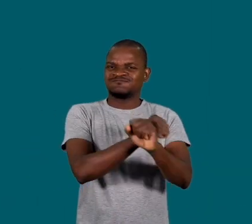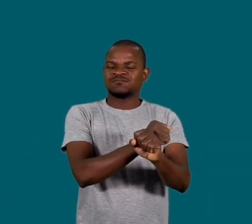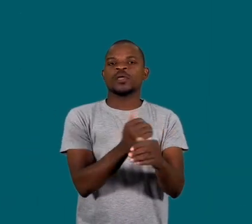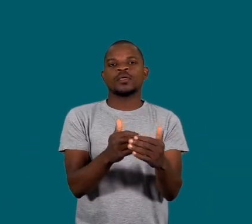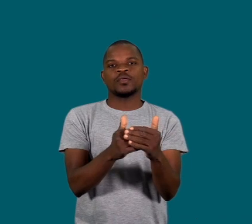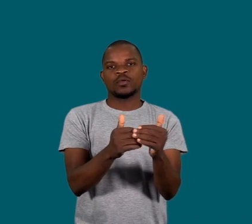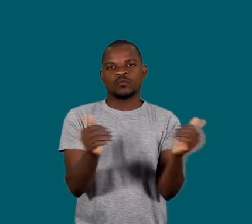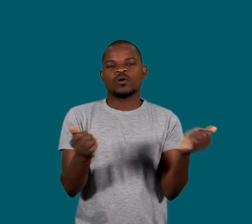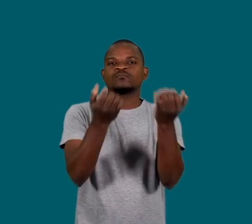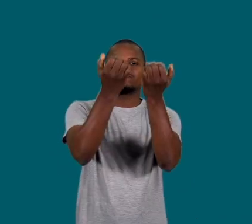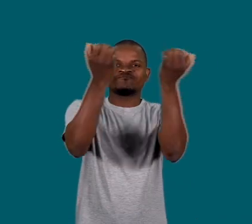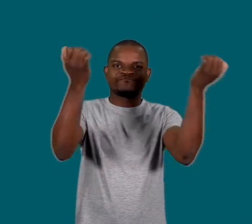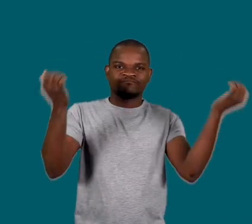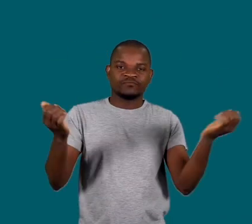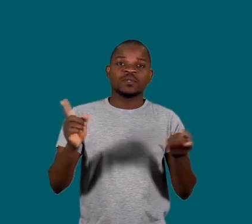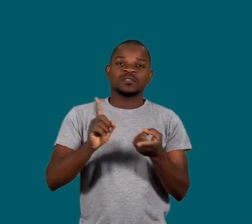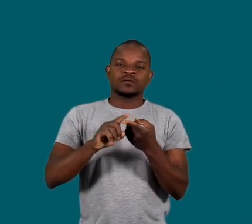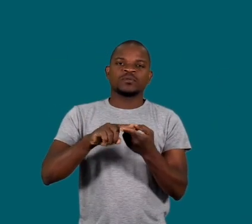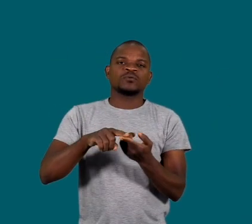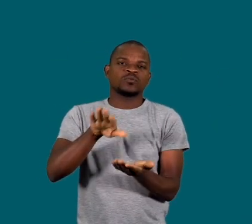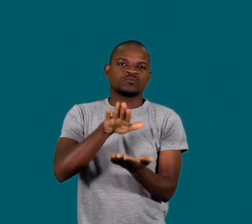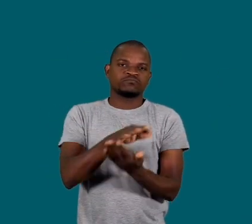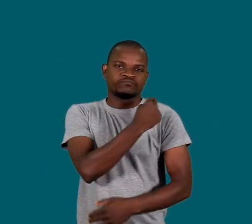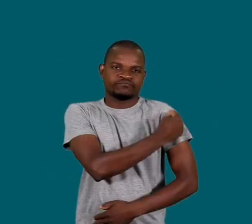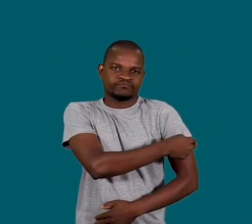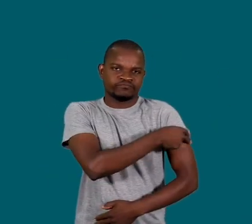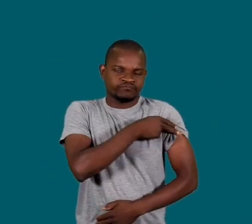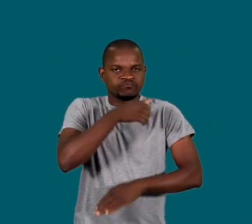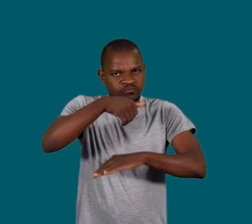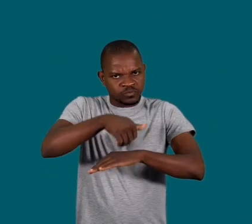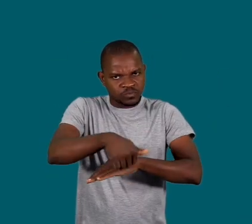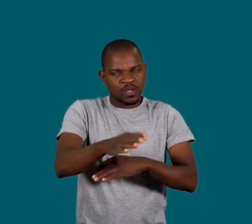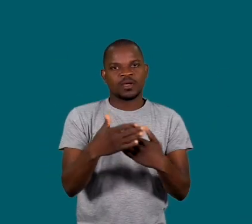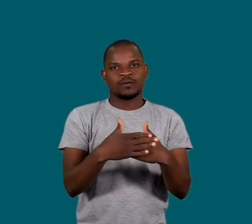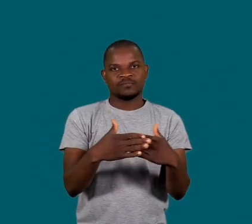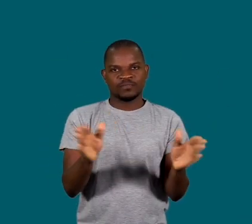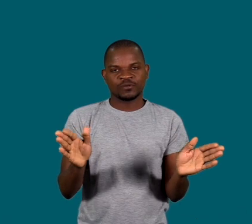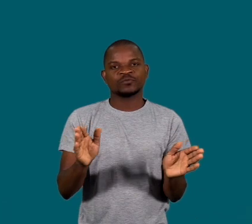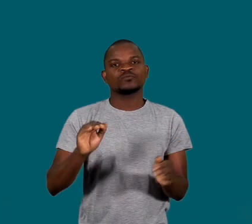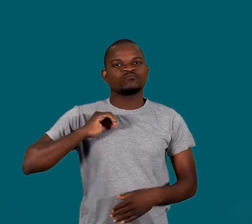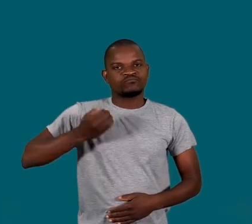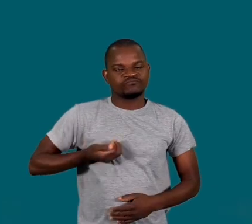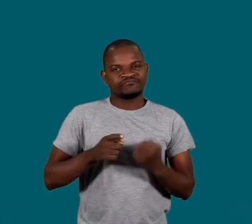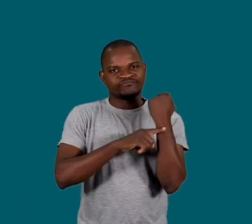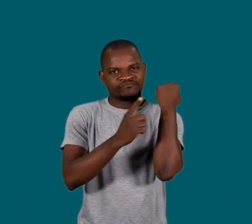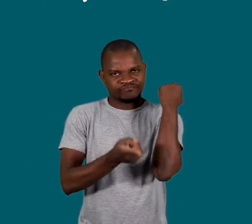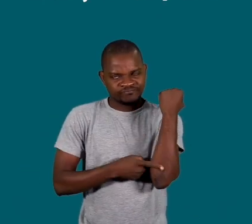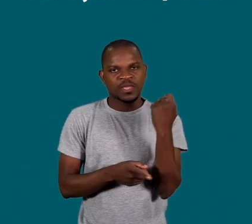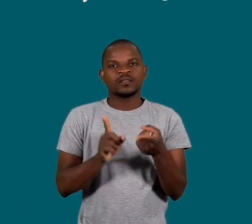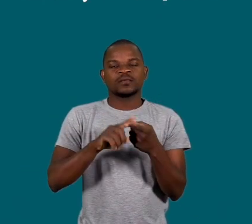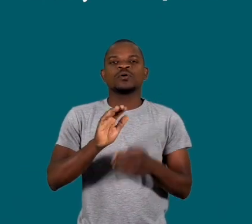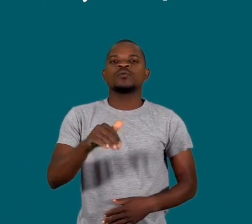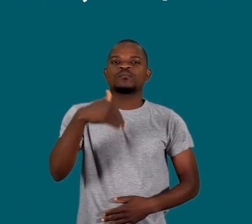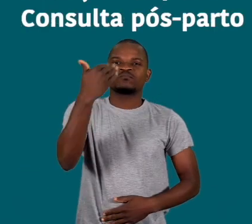preventivas recomendadas para todos os adultos as unidades sanitárias continuam a oferecer consulta pré-natal